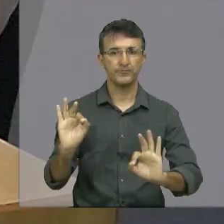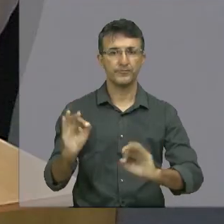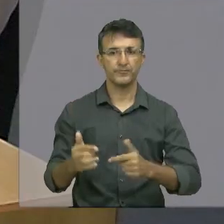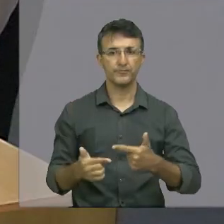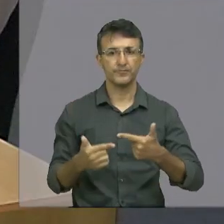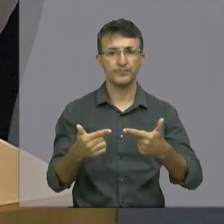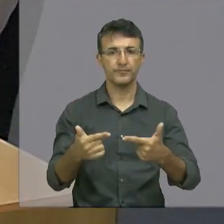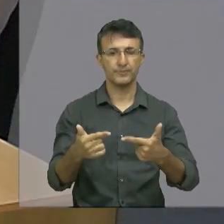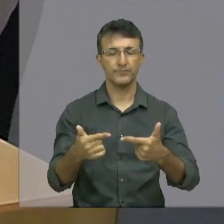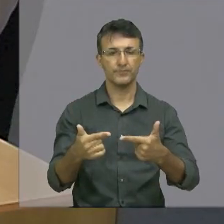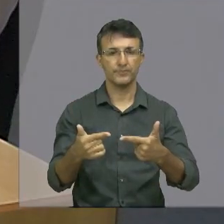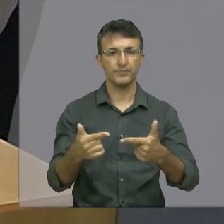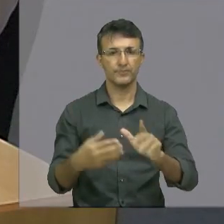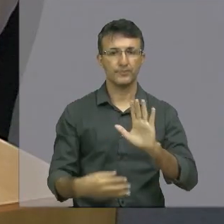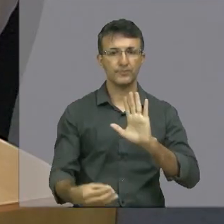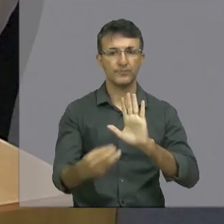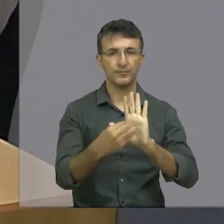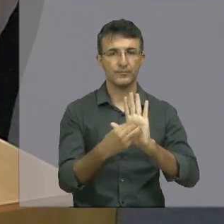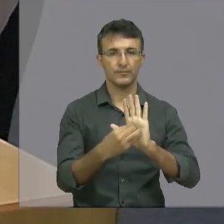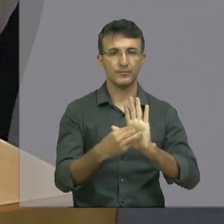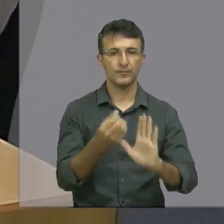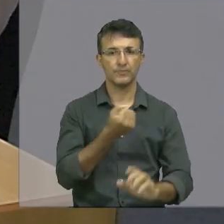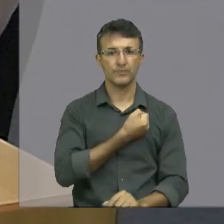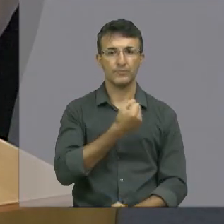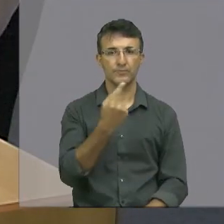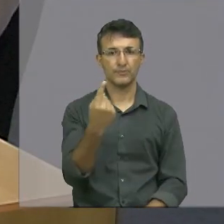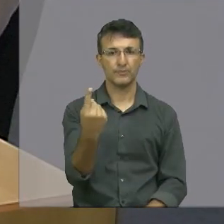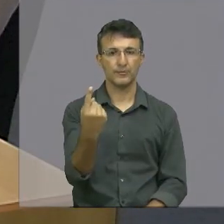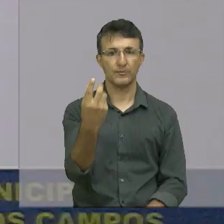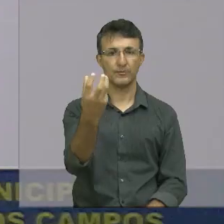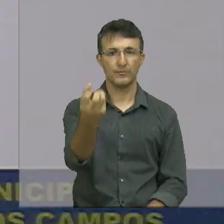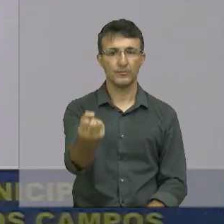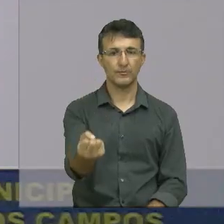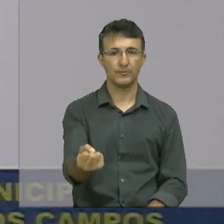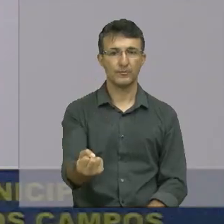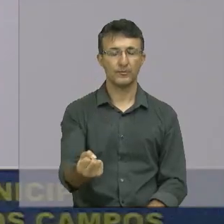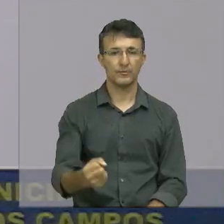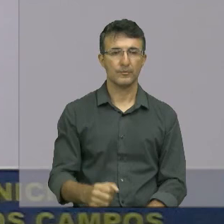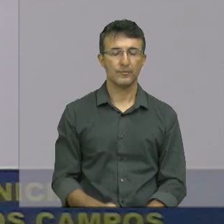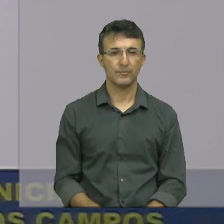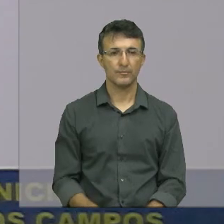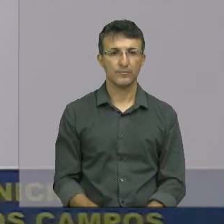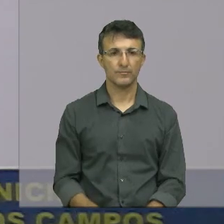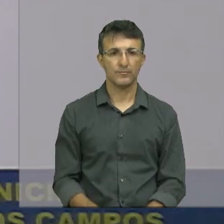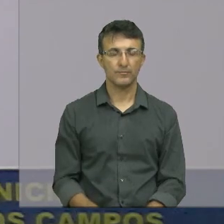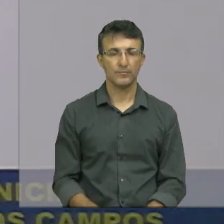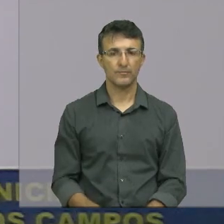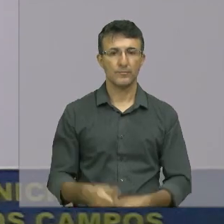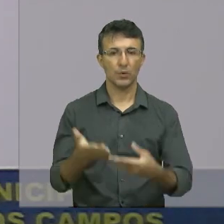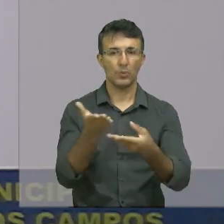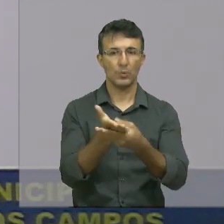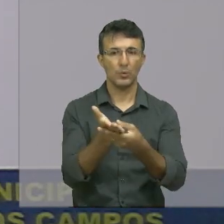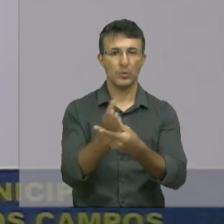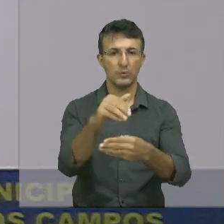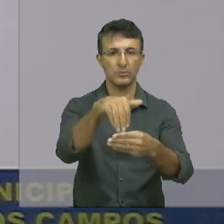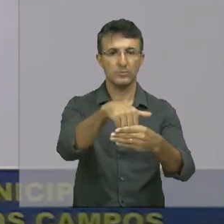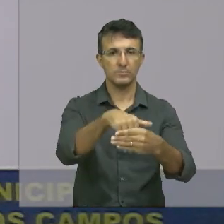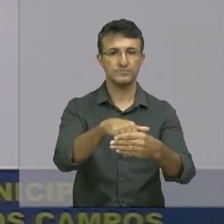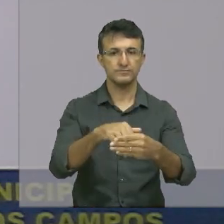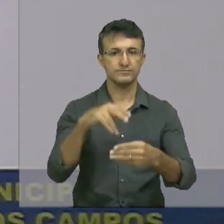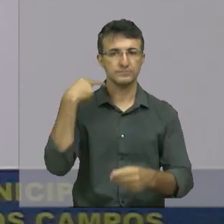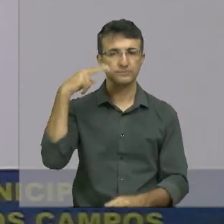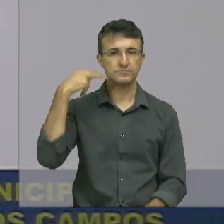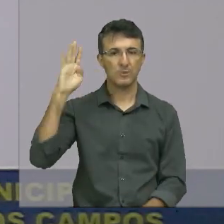contrária. Emenda número 1, aprovada por unanimidade. Em votação, o processo. Vereadores